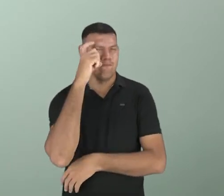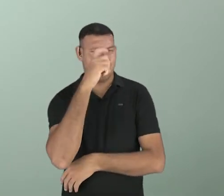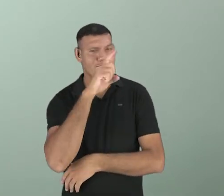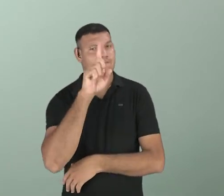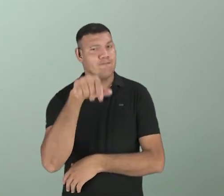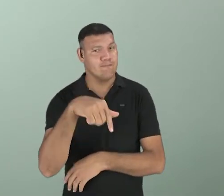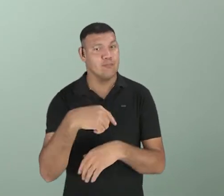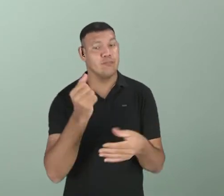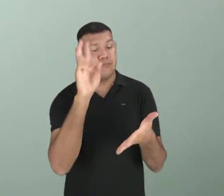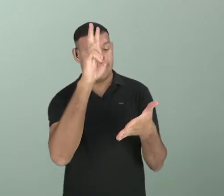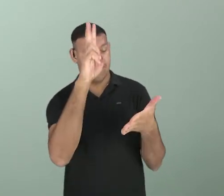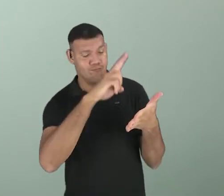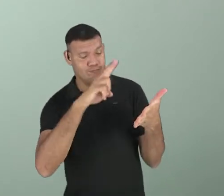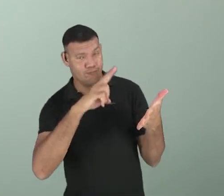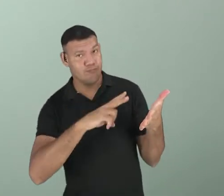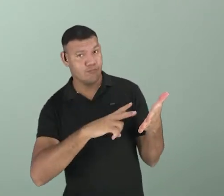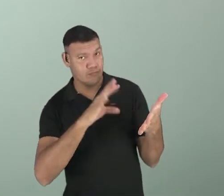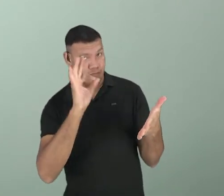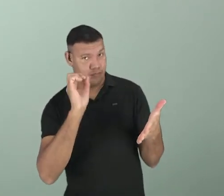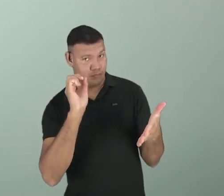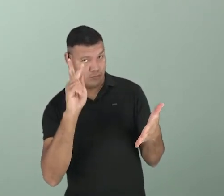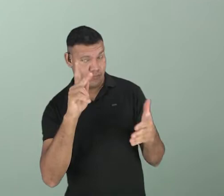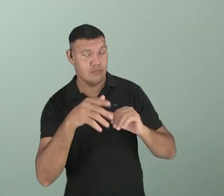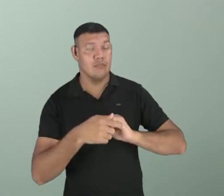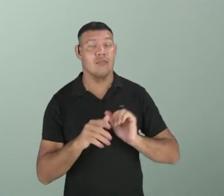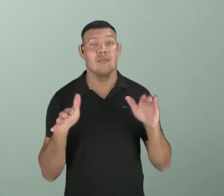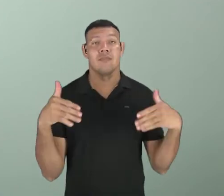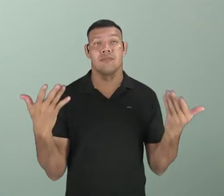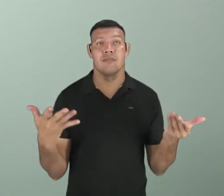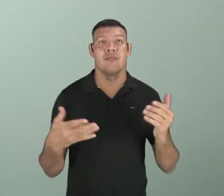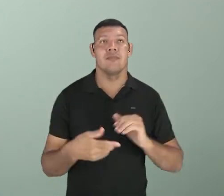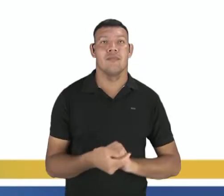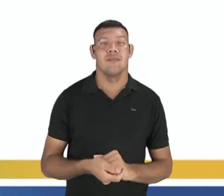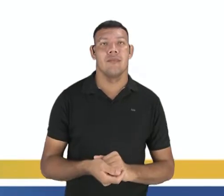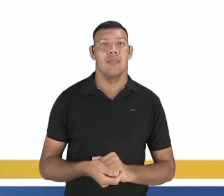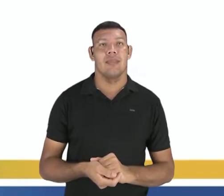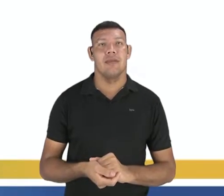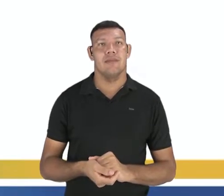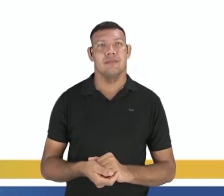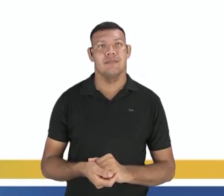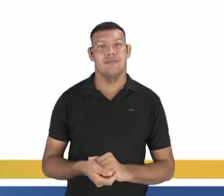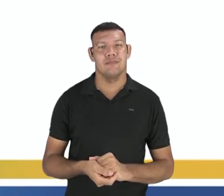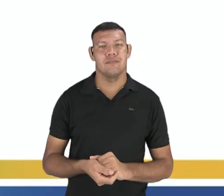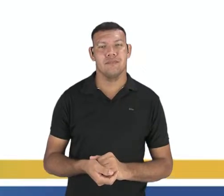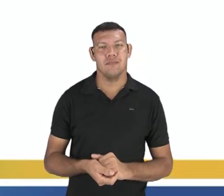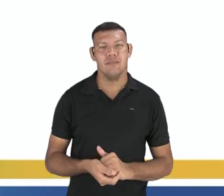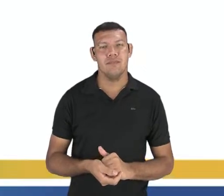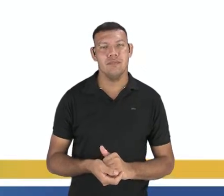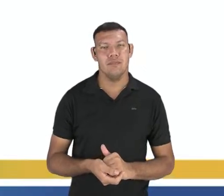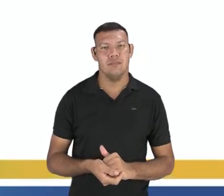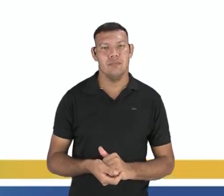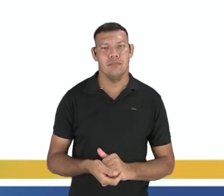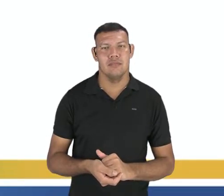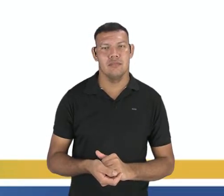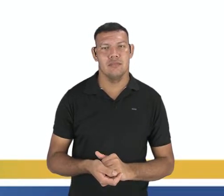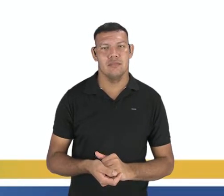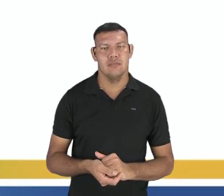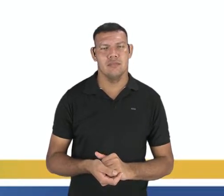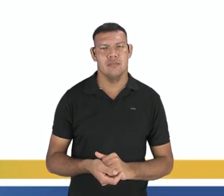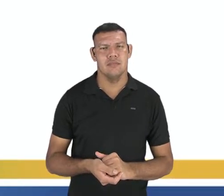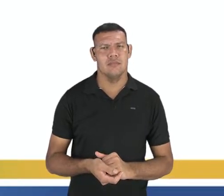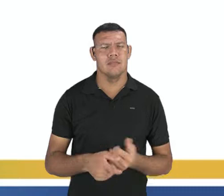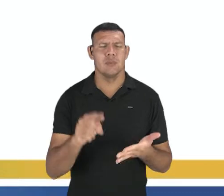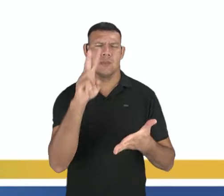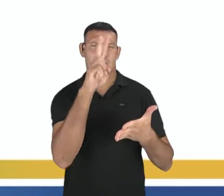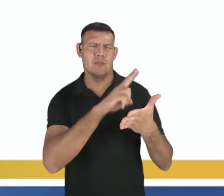né, que é a leitura, tá certo? Vamos lá. Então, nós temos aqui, o que é leitura,